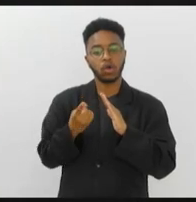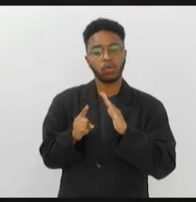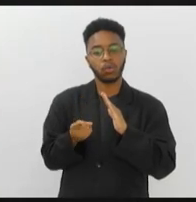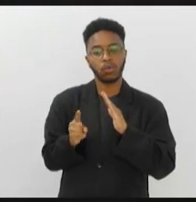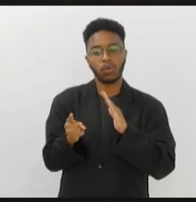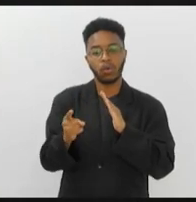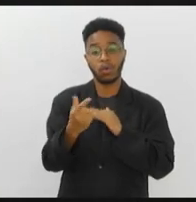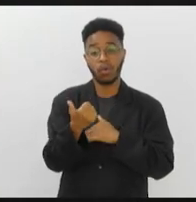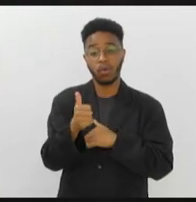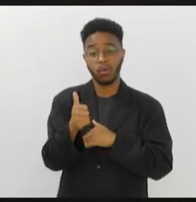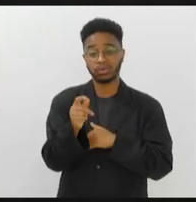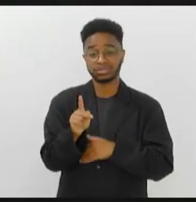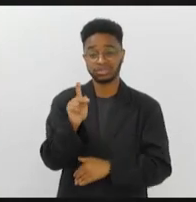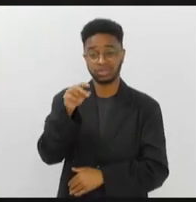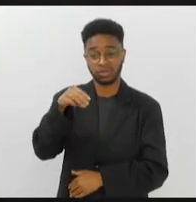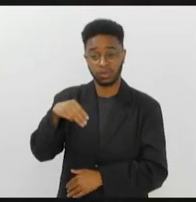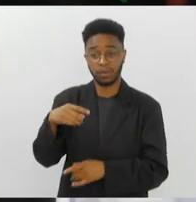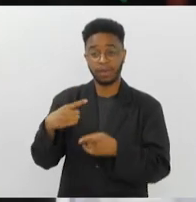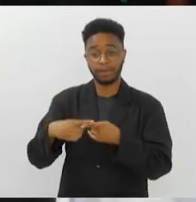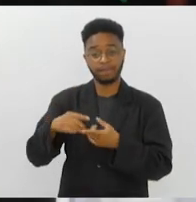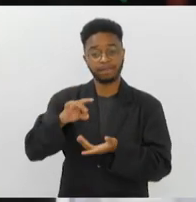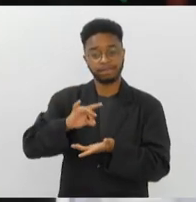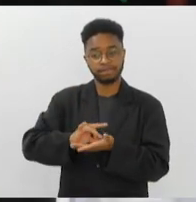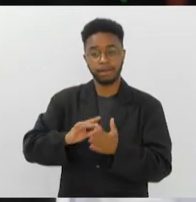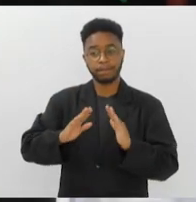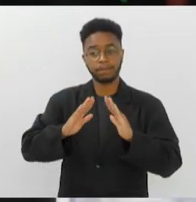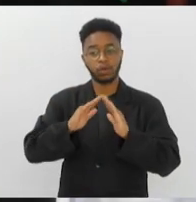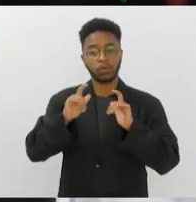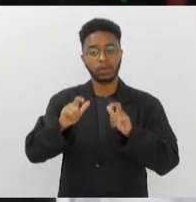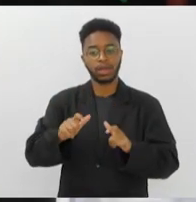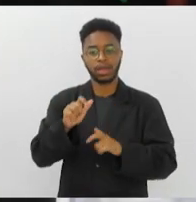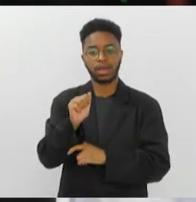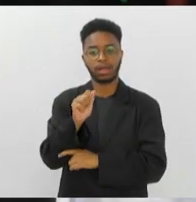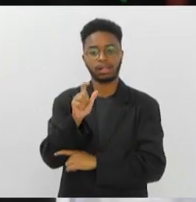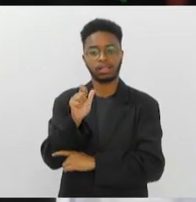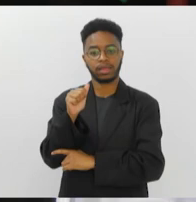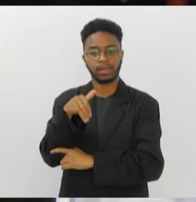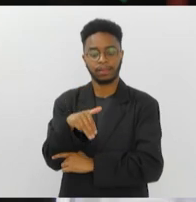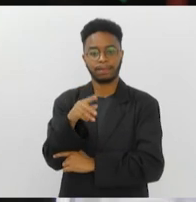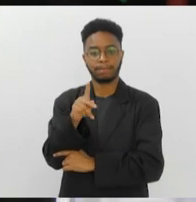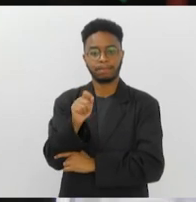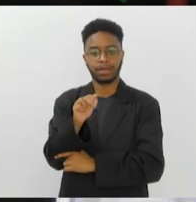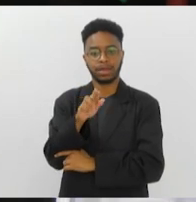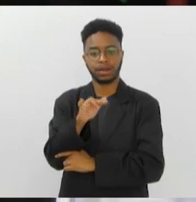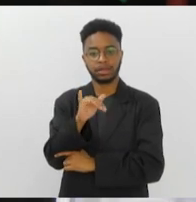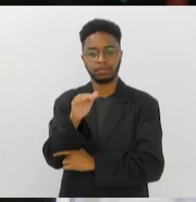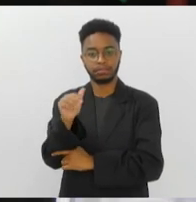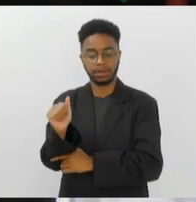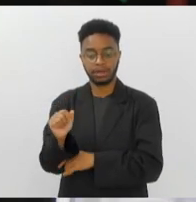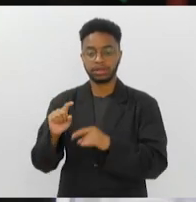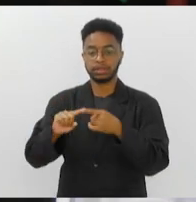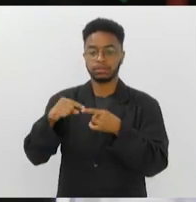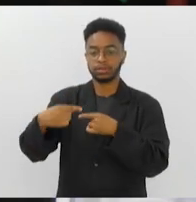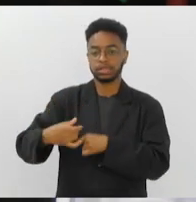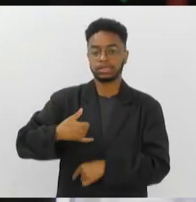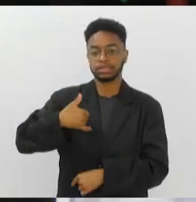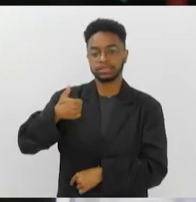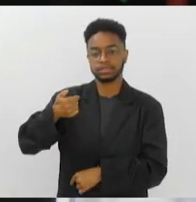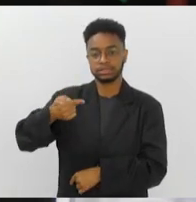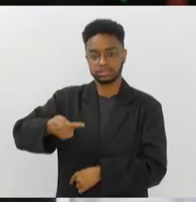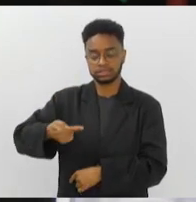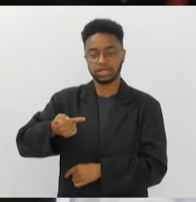Carmo, porque, na verdade, era do município de Além Paraíba. E, aos 17 anos, ela foi